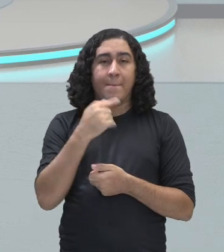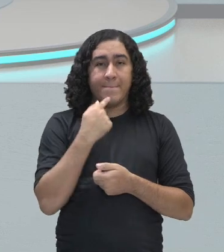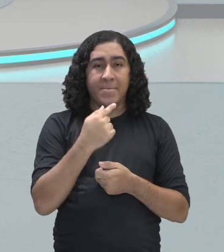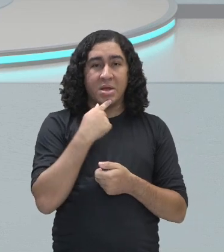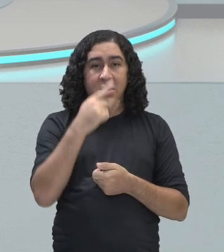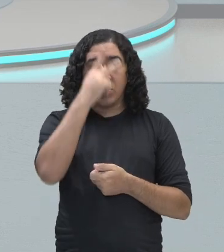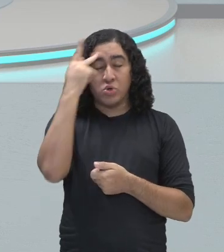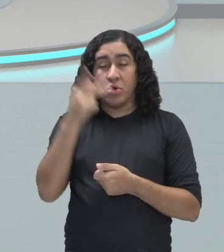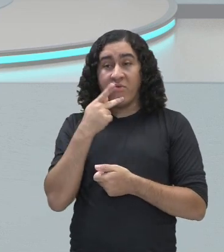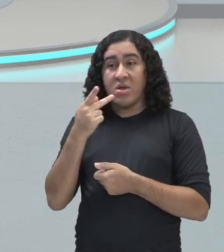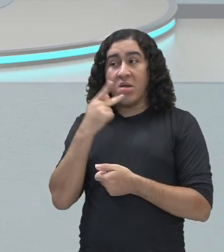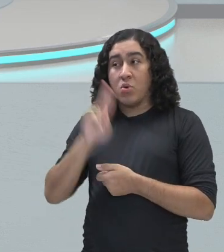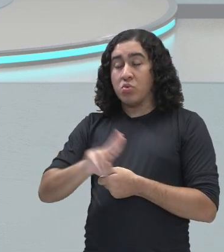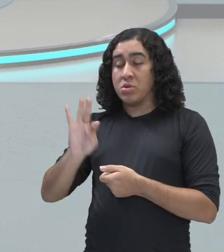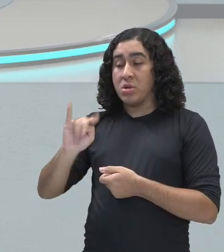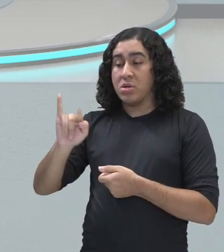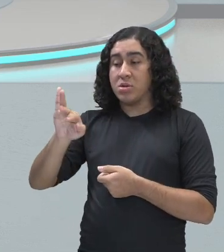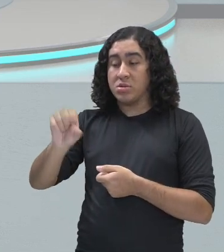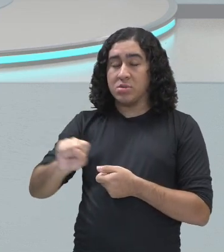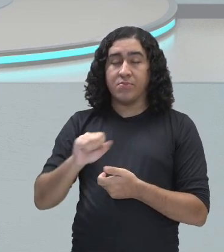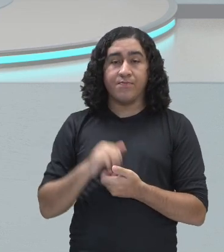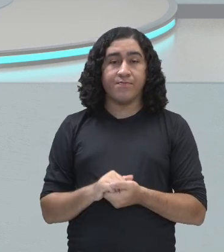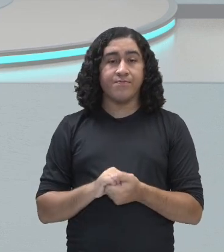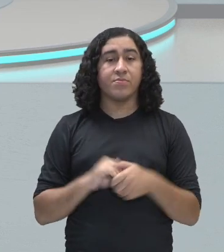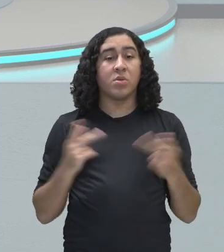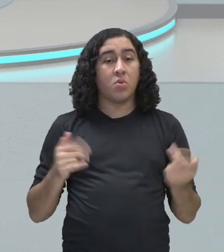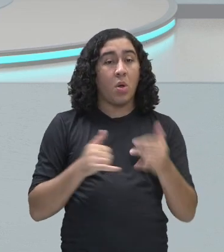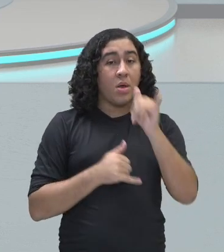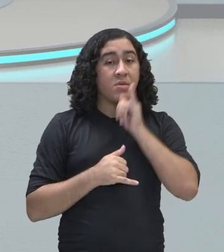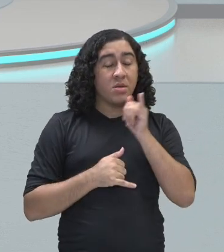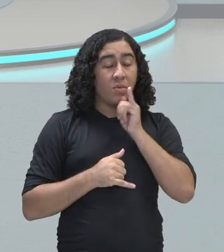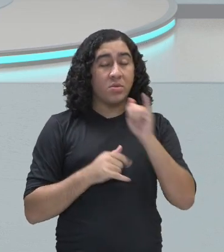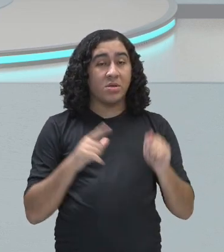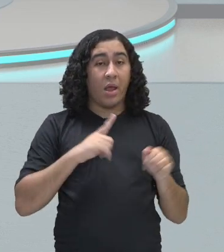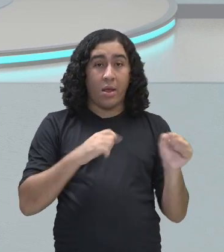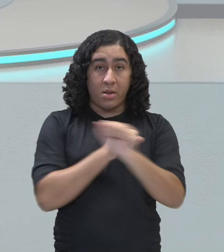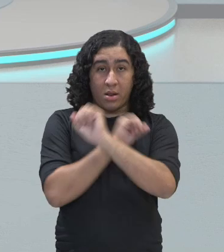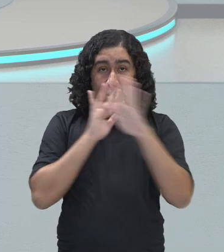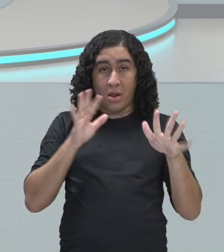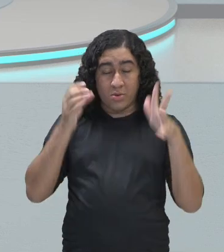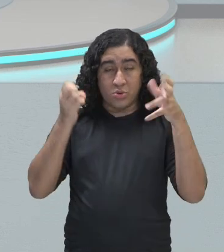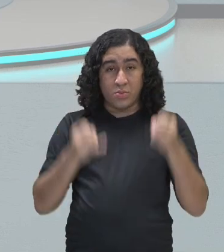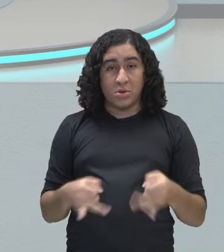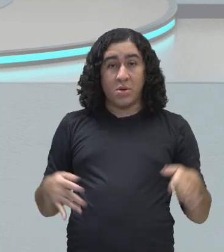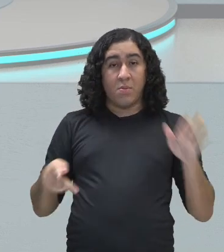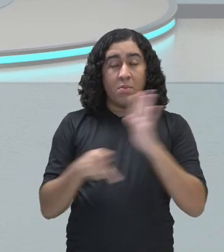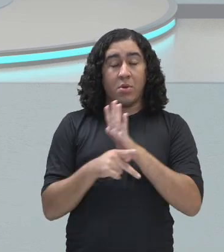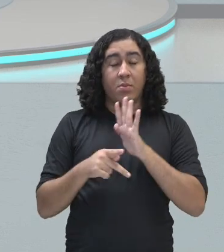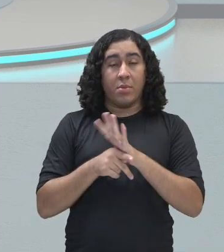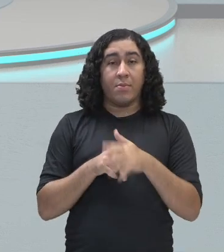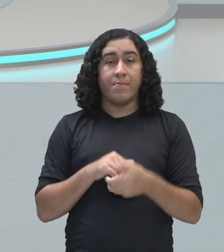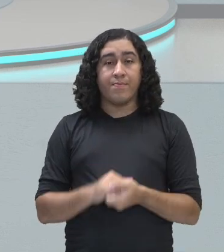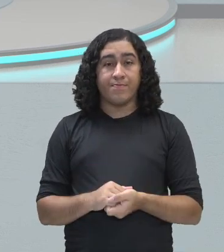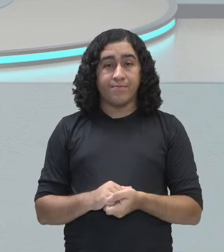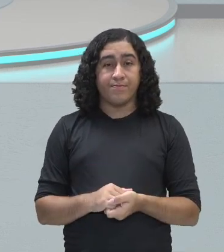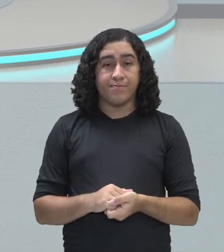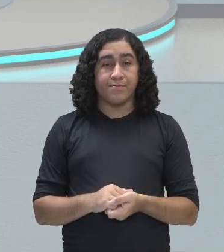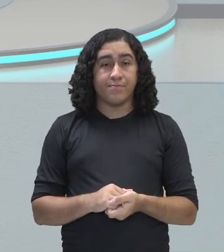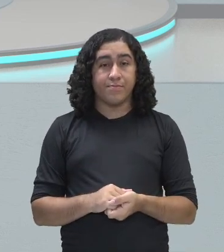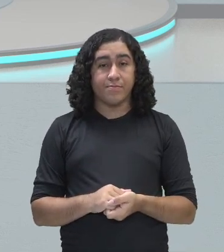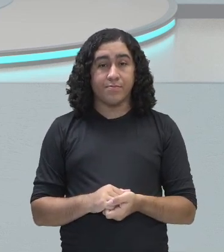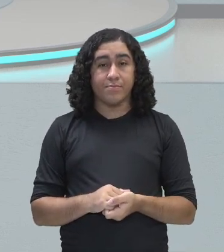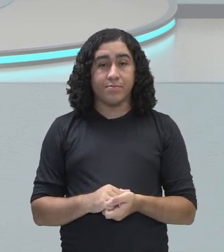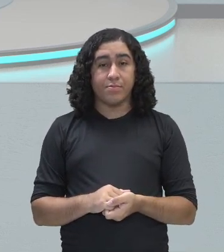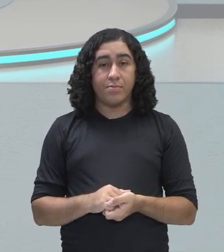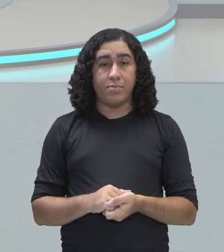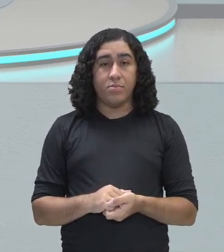utilizar this, ok? Como esse exemplo deixa bem claro aí essa situação de uso. Algo distante, tanto no